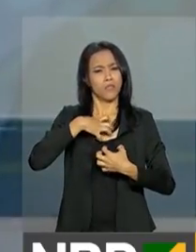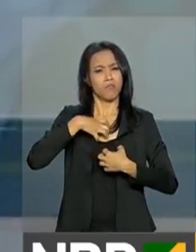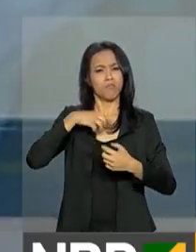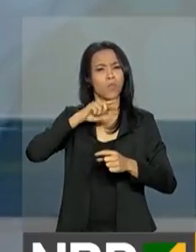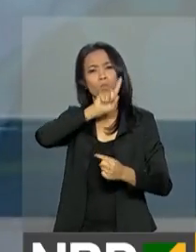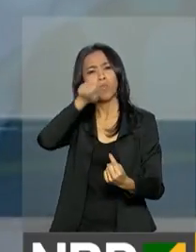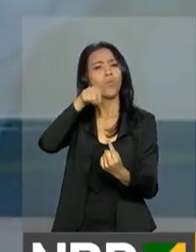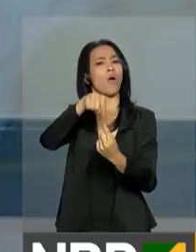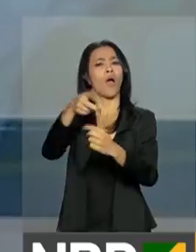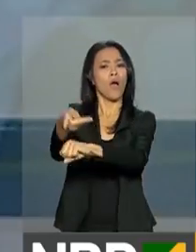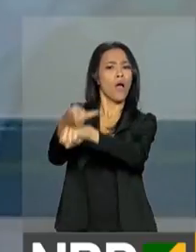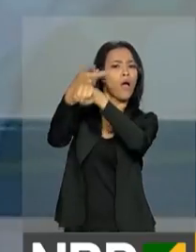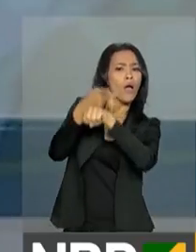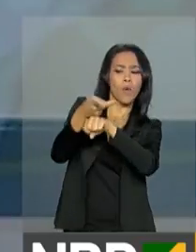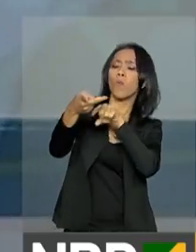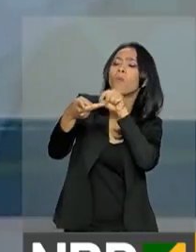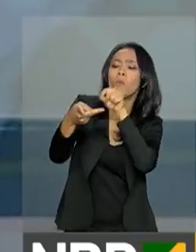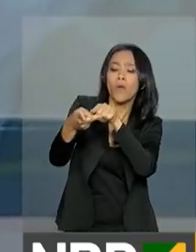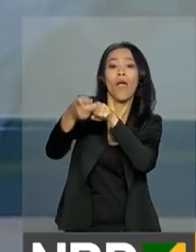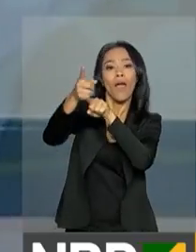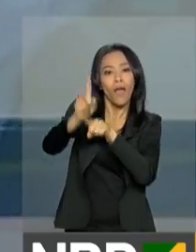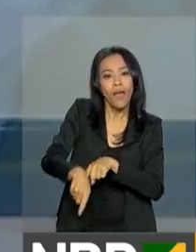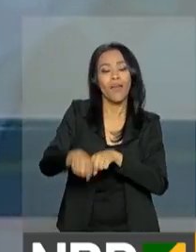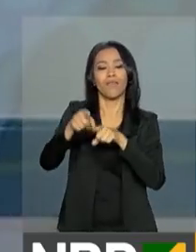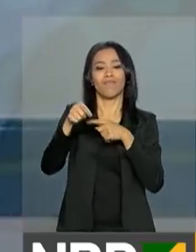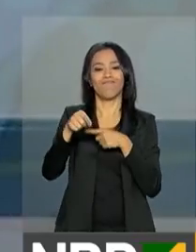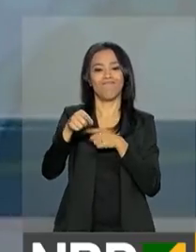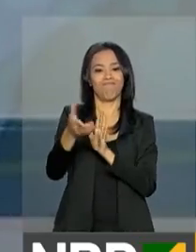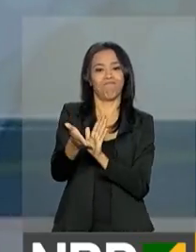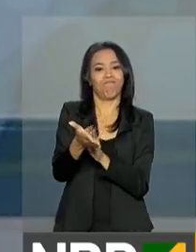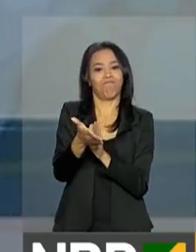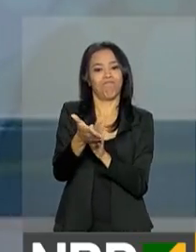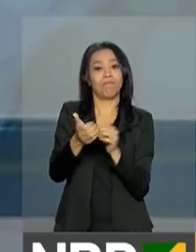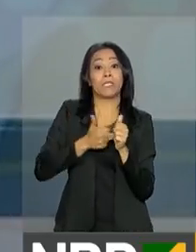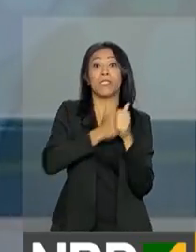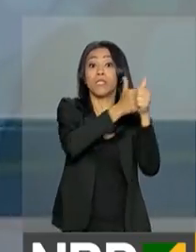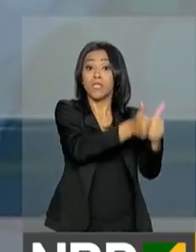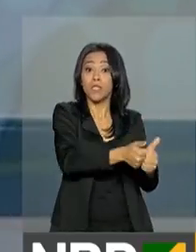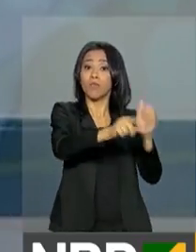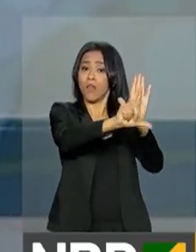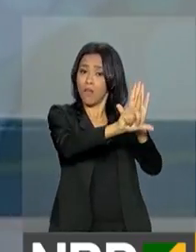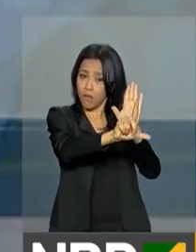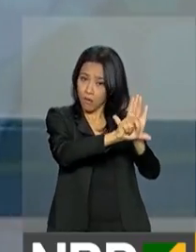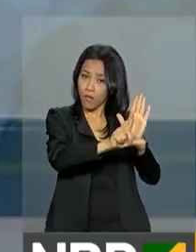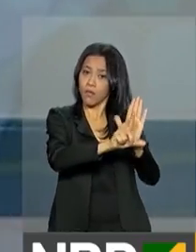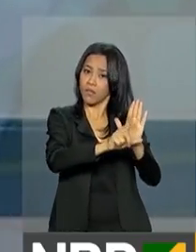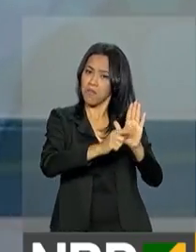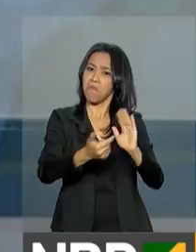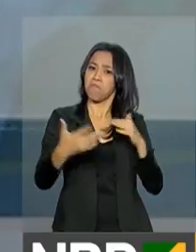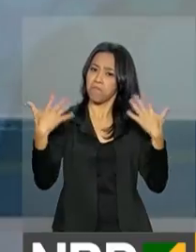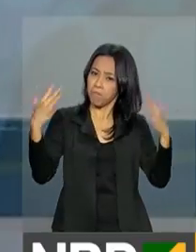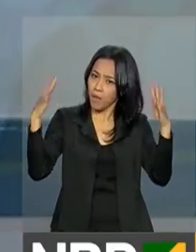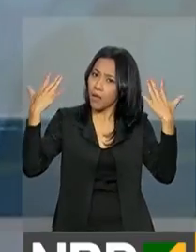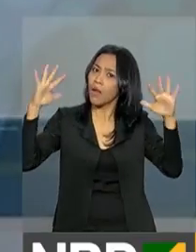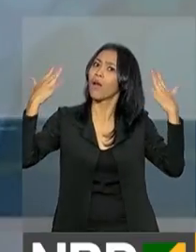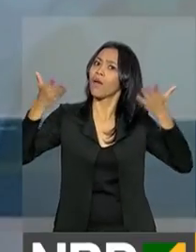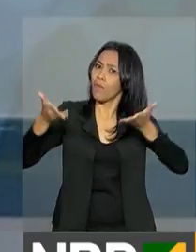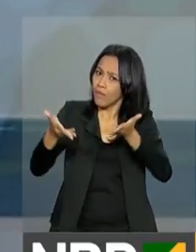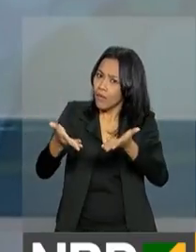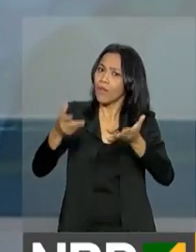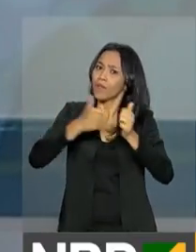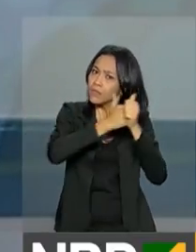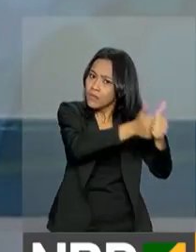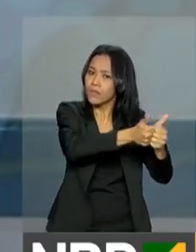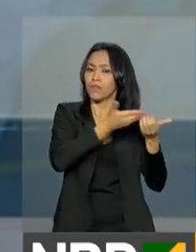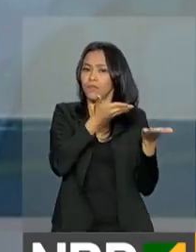precisamente do estrito e leal cumprimento ao texto constitucional, algo que mais do que nunca